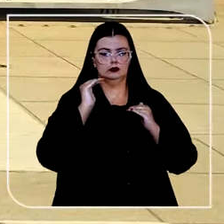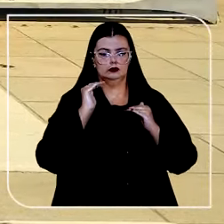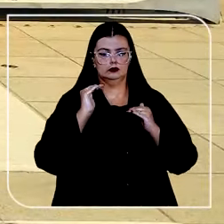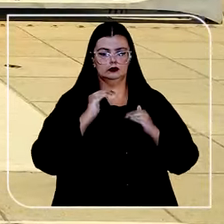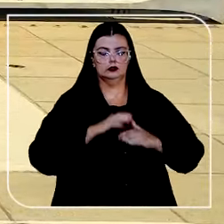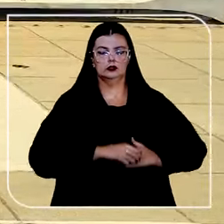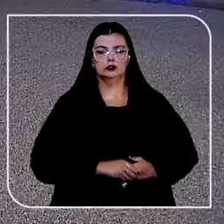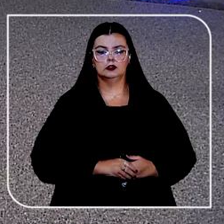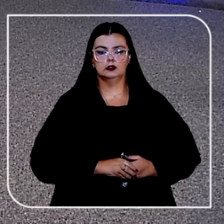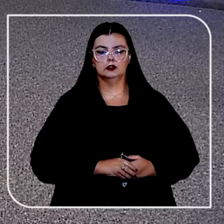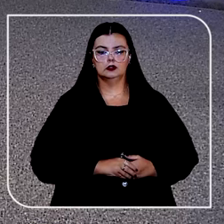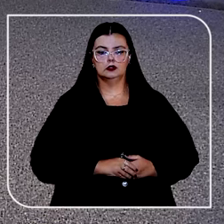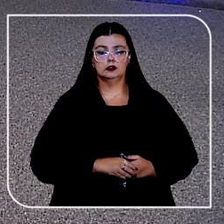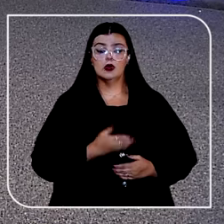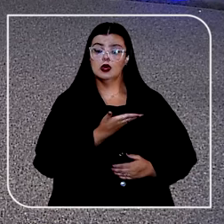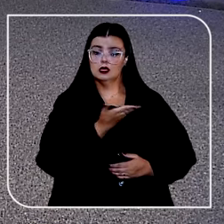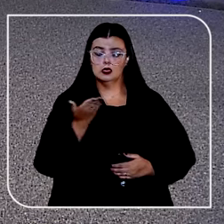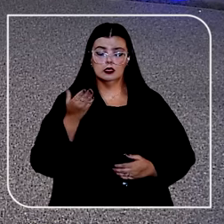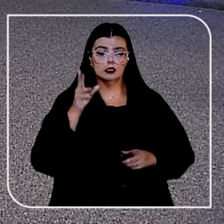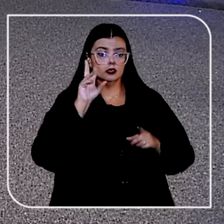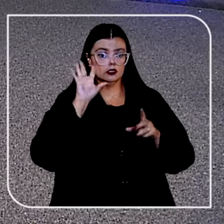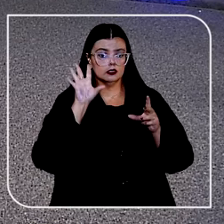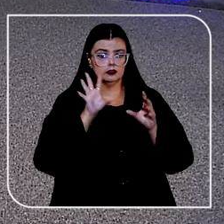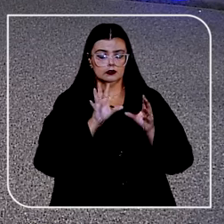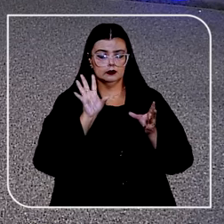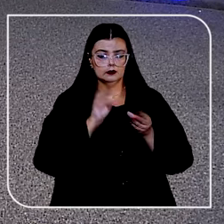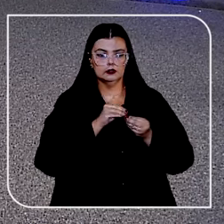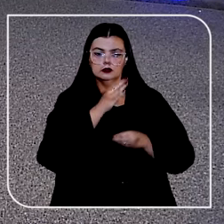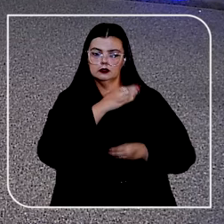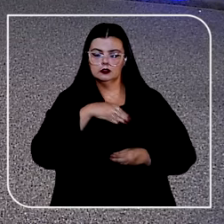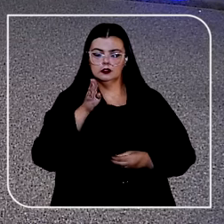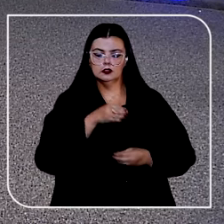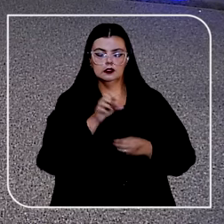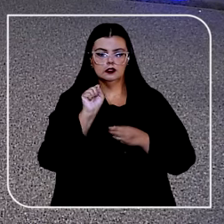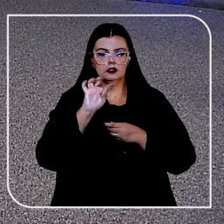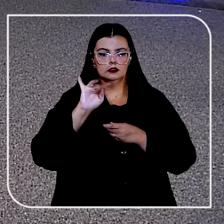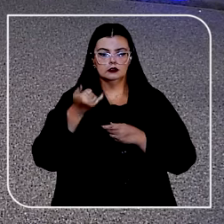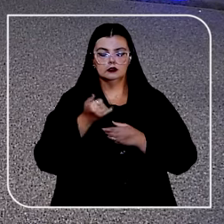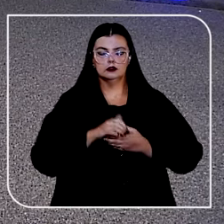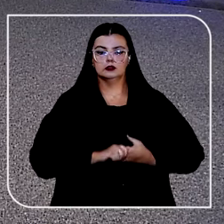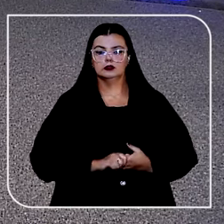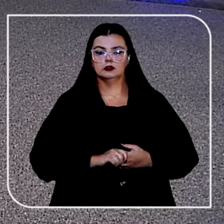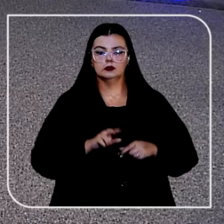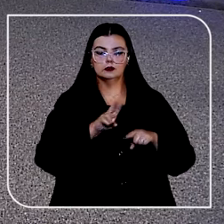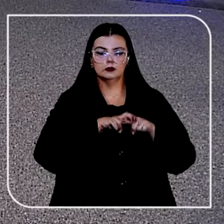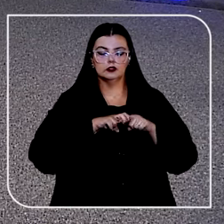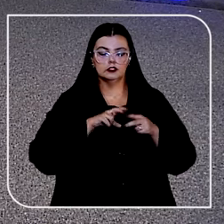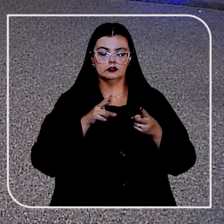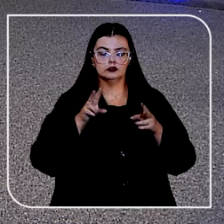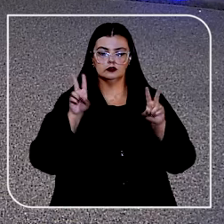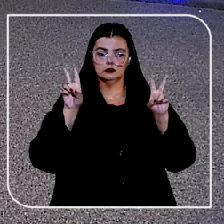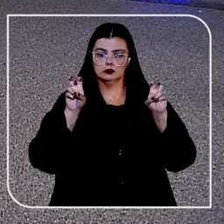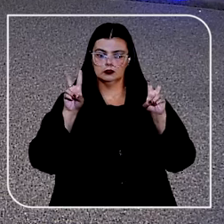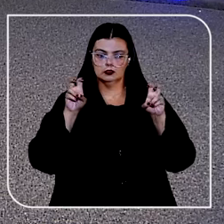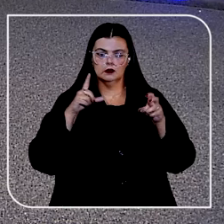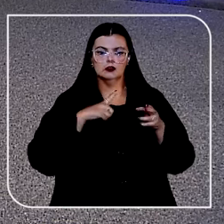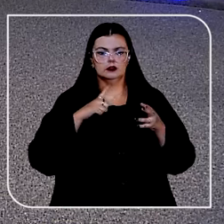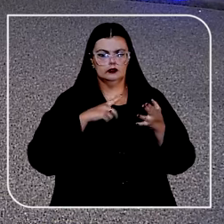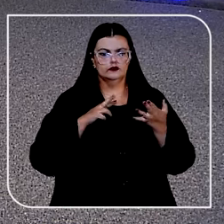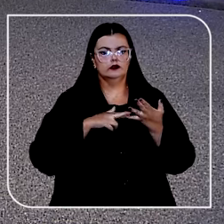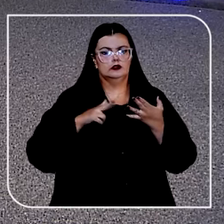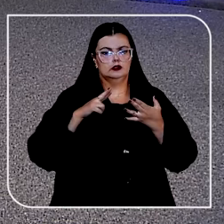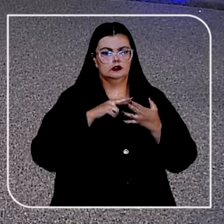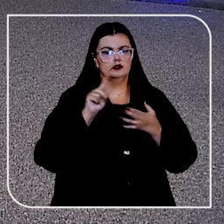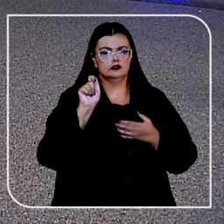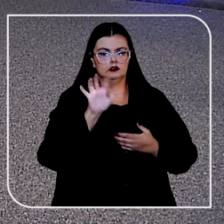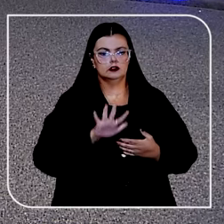extraordinário como a gente acabou de ver o caso foi suspenso pelo STJ em razão de dois temas com repercussão